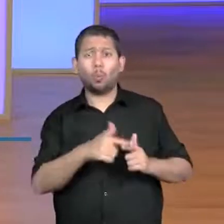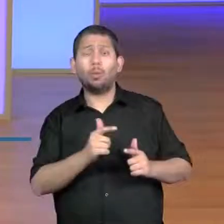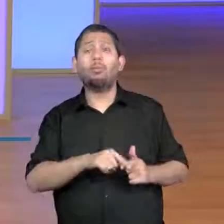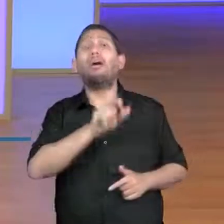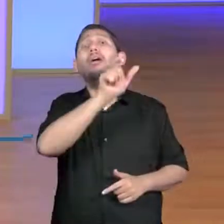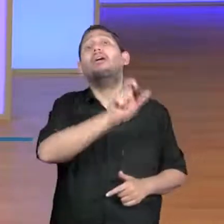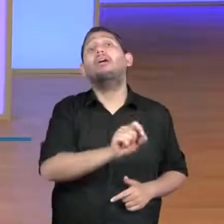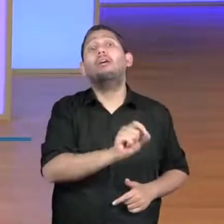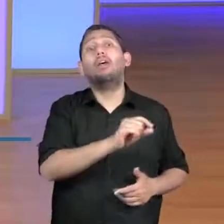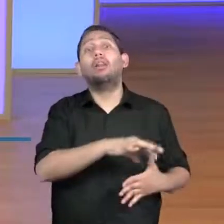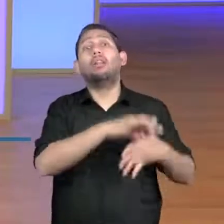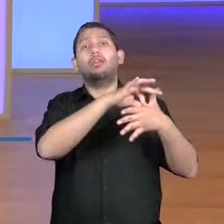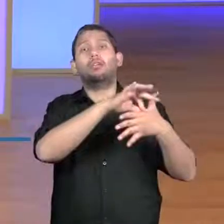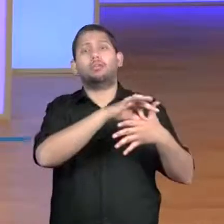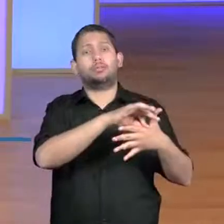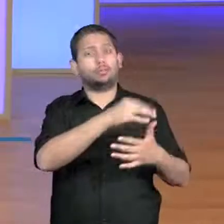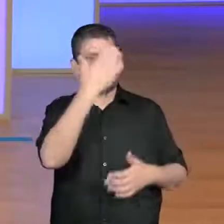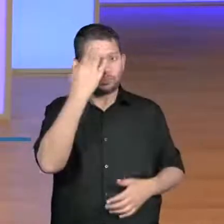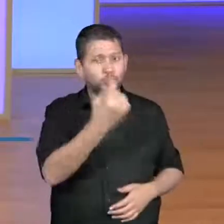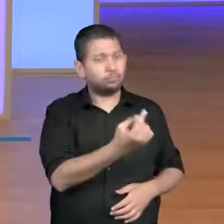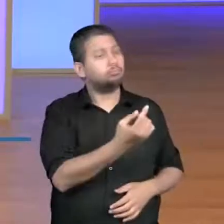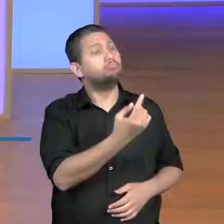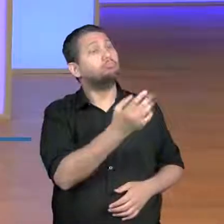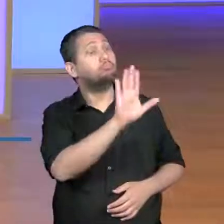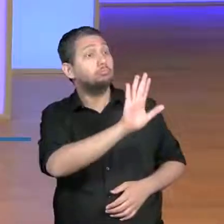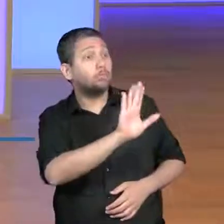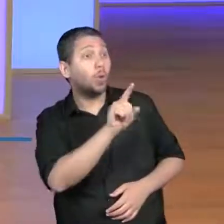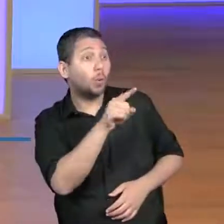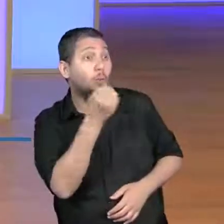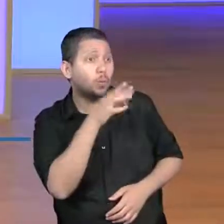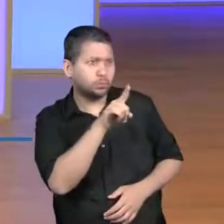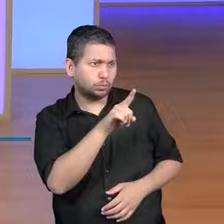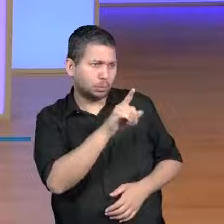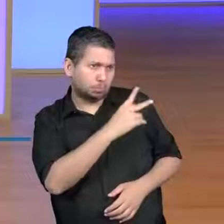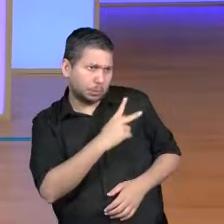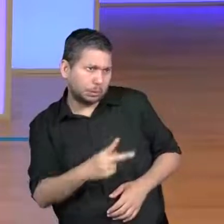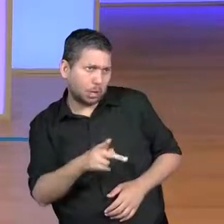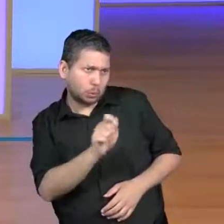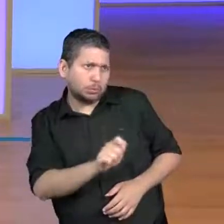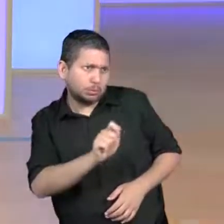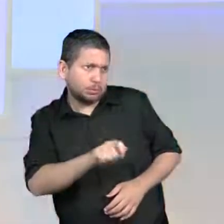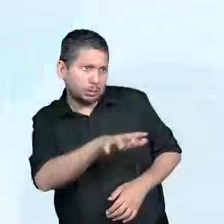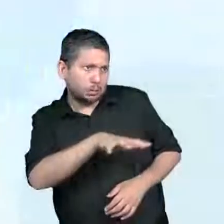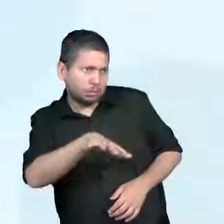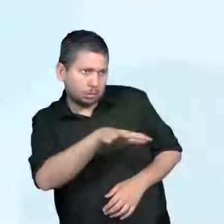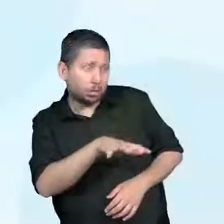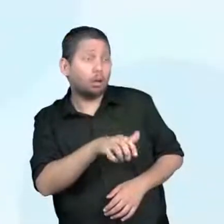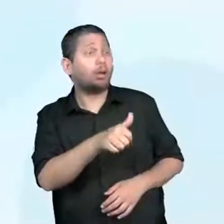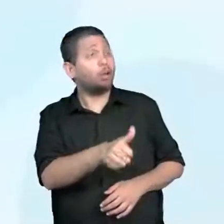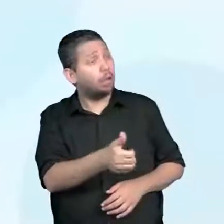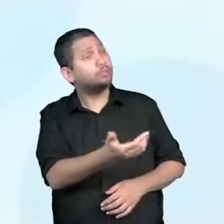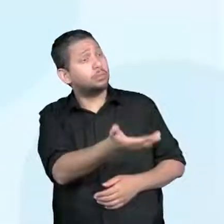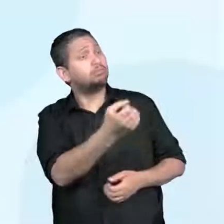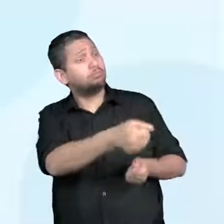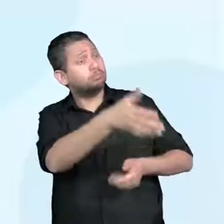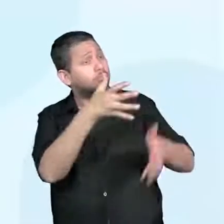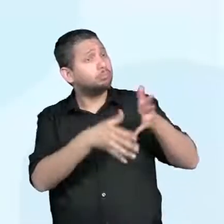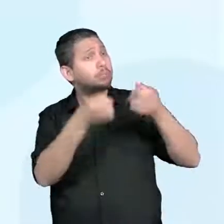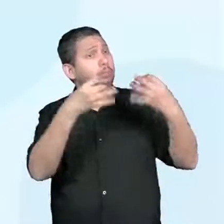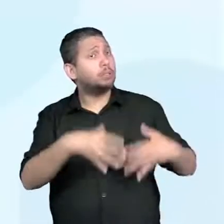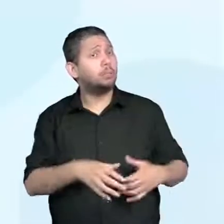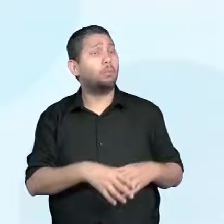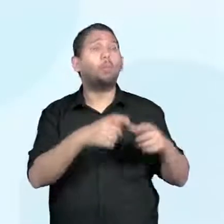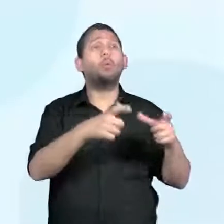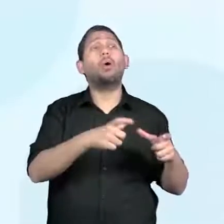trazer aí várias informações importantes sociais. Então, a gente pode pensar aí na difusão de conhecimento a respeito do território, a gente pode pensar